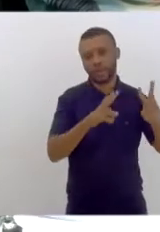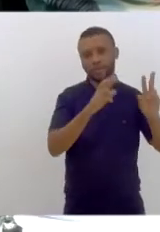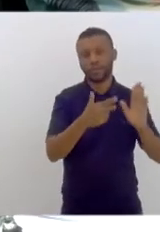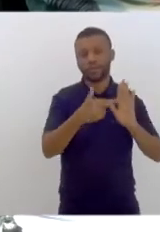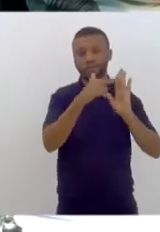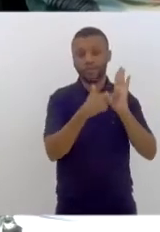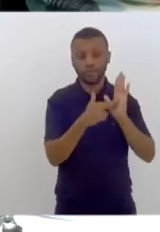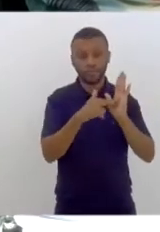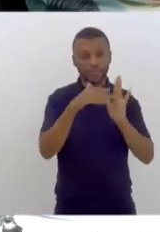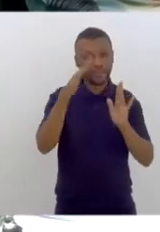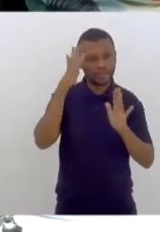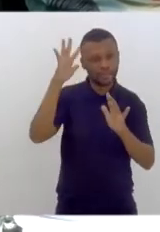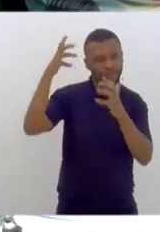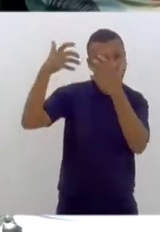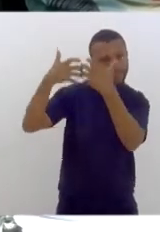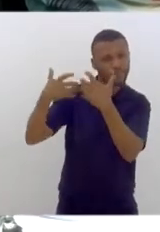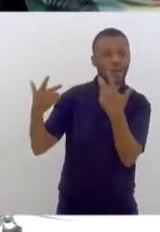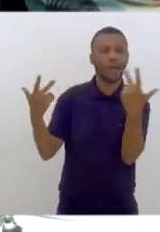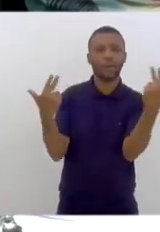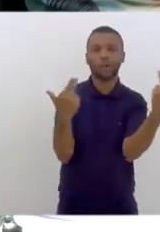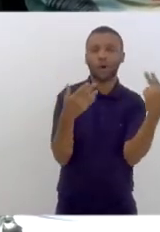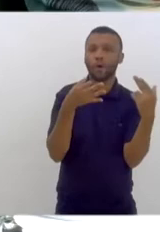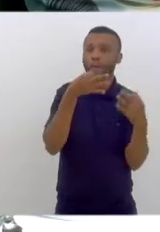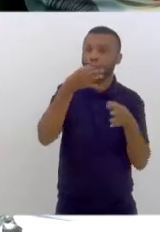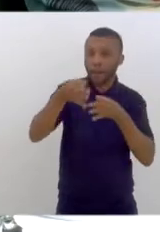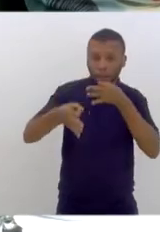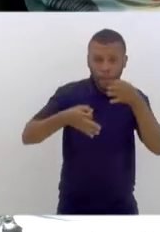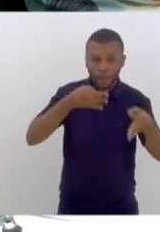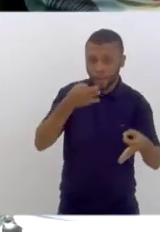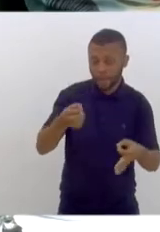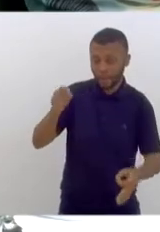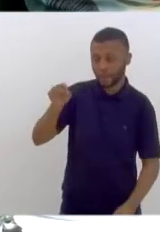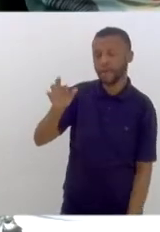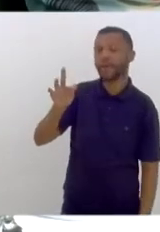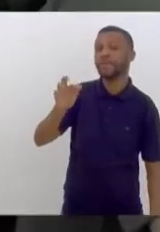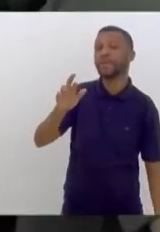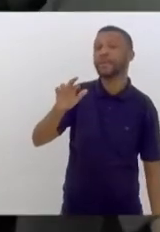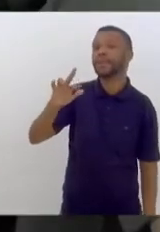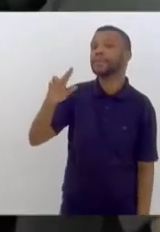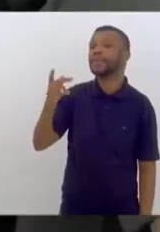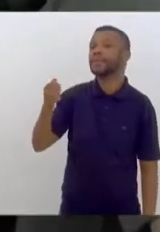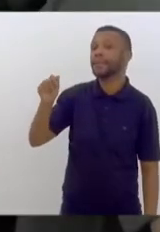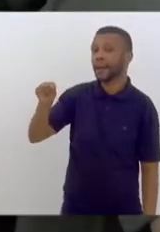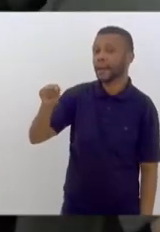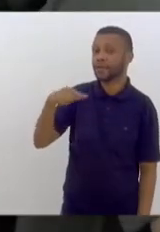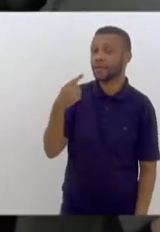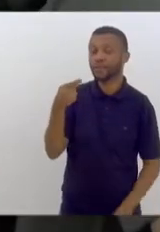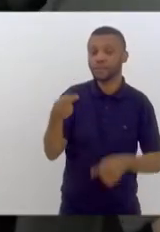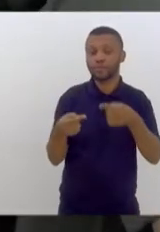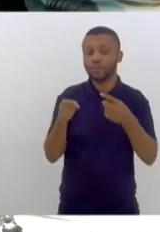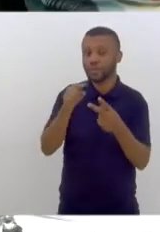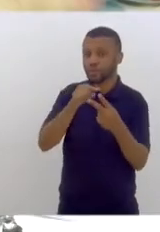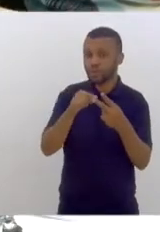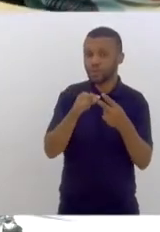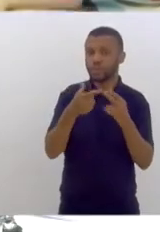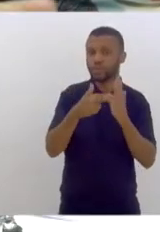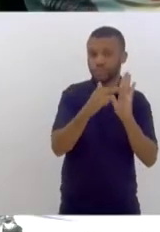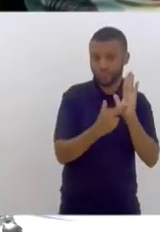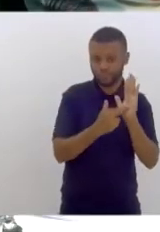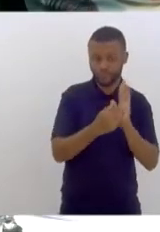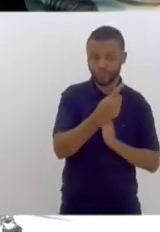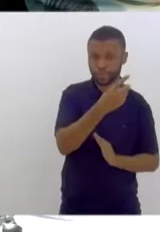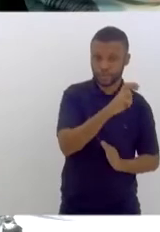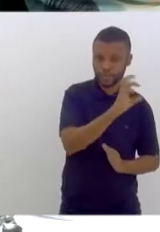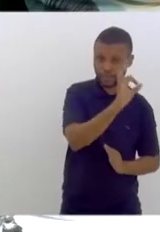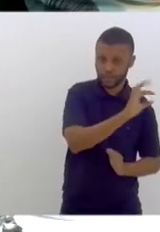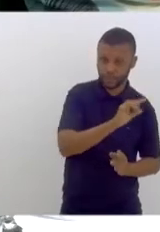linha do Ferreirinha. Ótimo. Vocês estão com o mesmo ponto de vista. É. Nós vamos discutir dois critérios, o critério dos 15 e